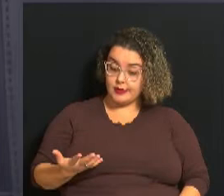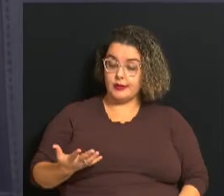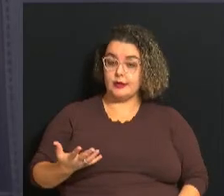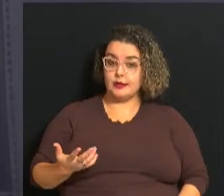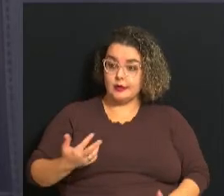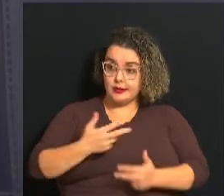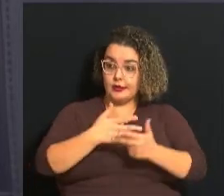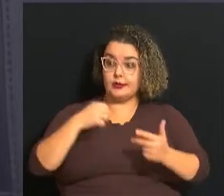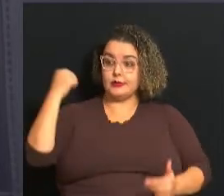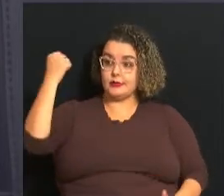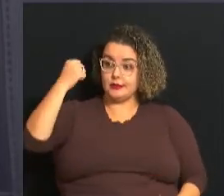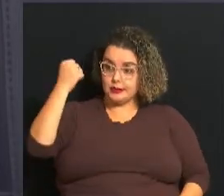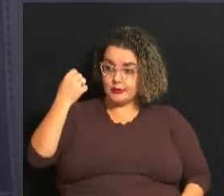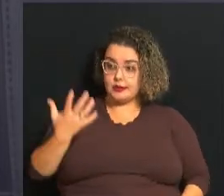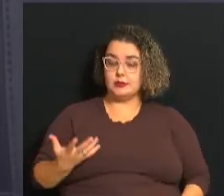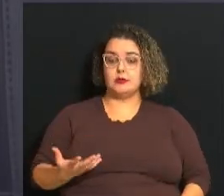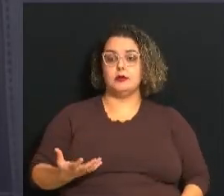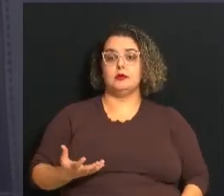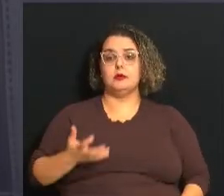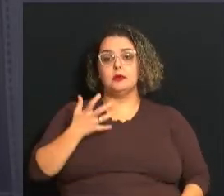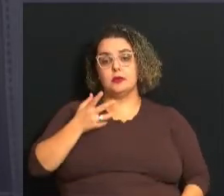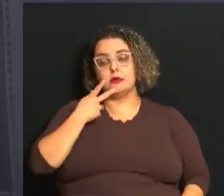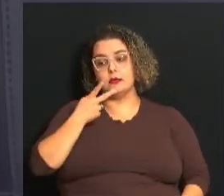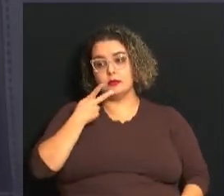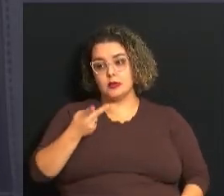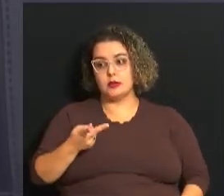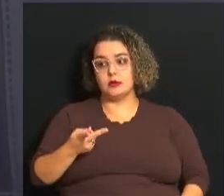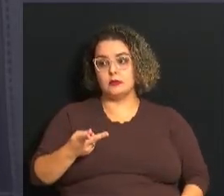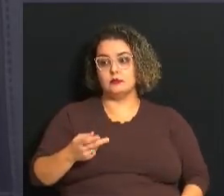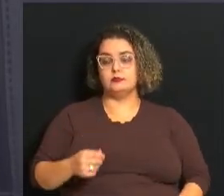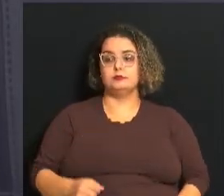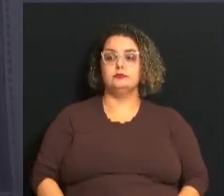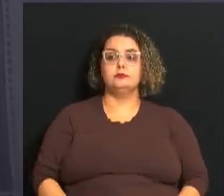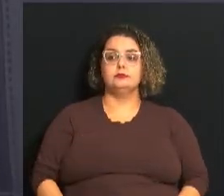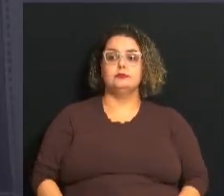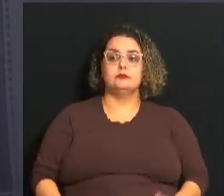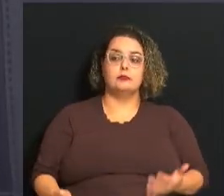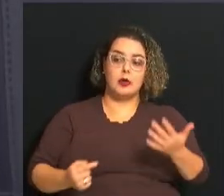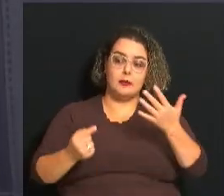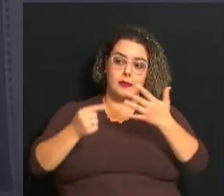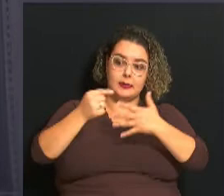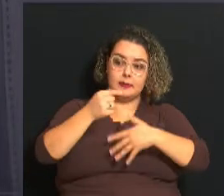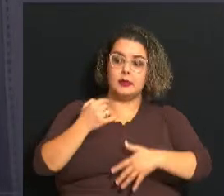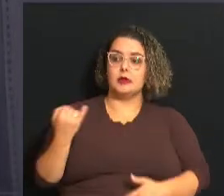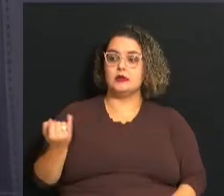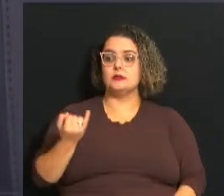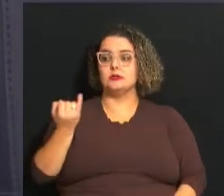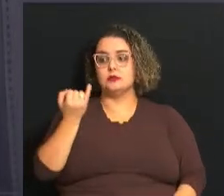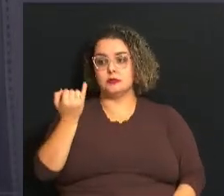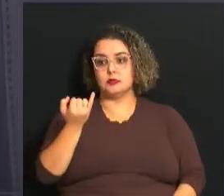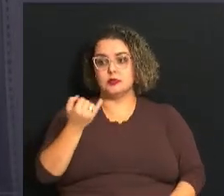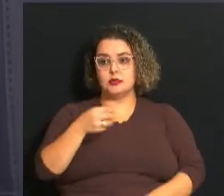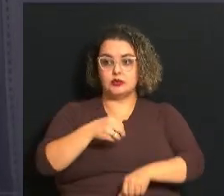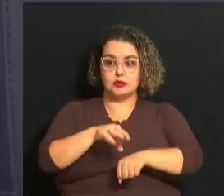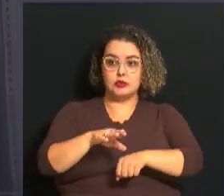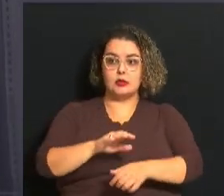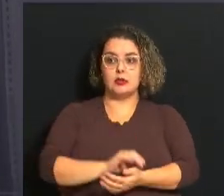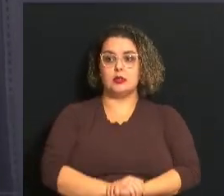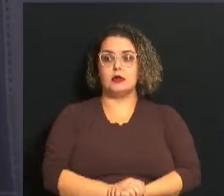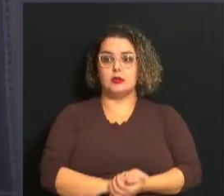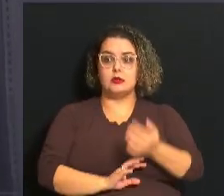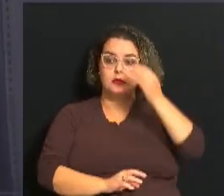grave queria fazer um comentário antes de fazer aqui colocar algumas questões que eu acho que isso é importante encaminhamento e